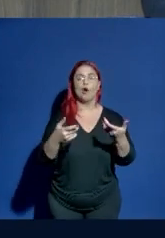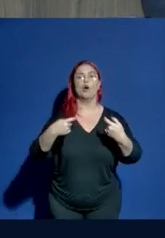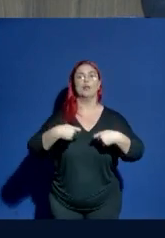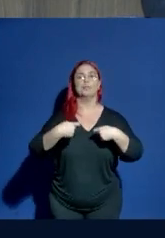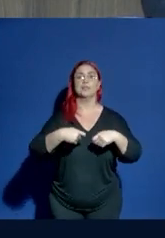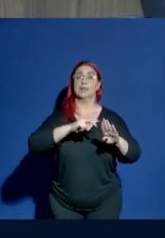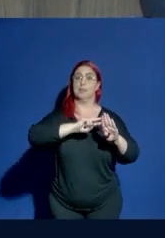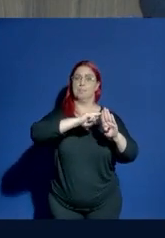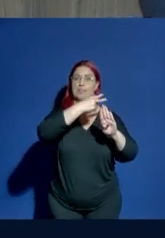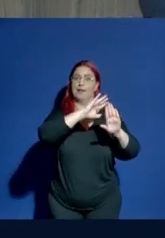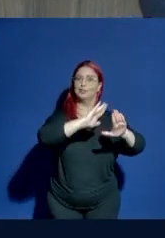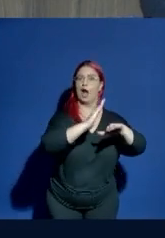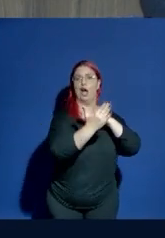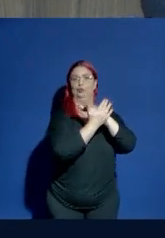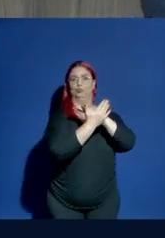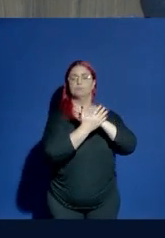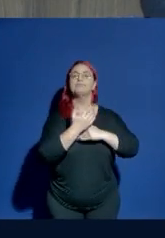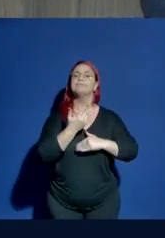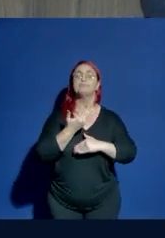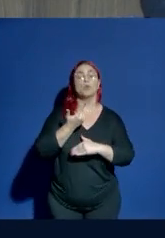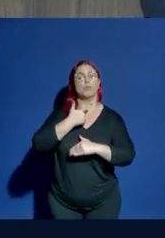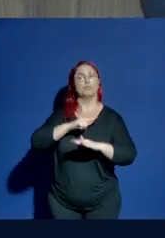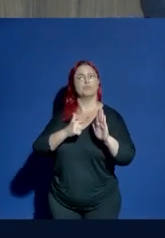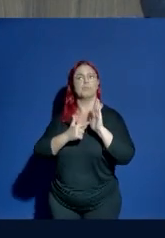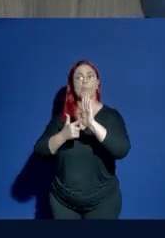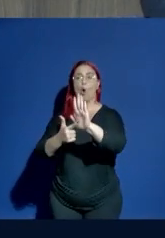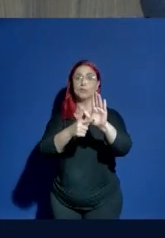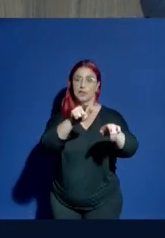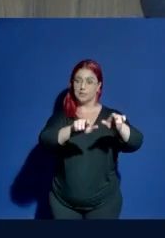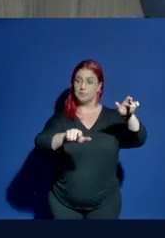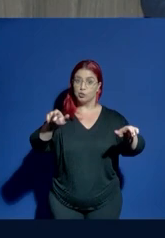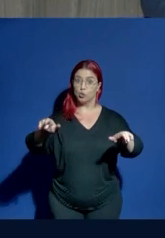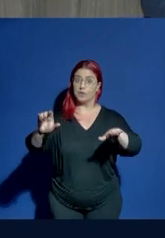BTG, inclusive, para que a gente